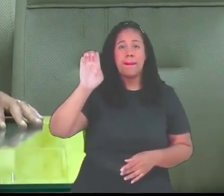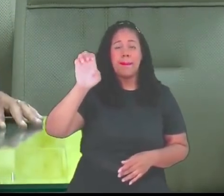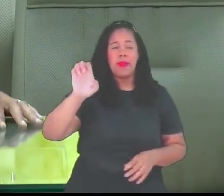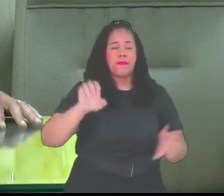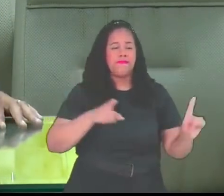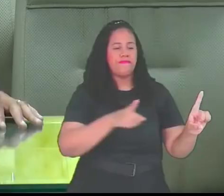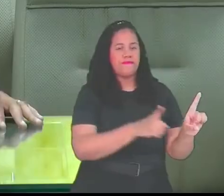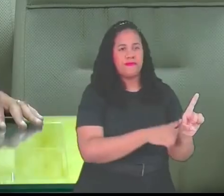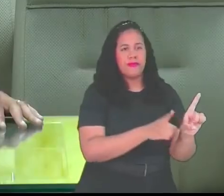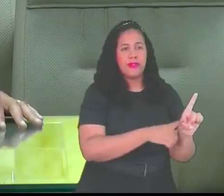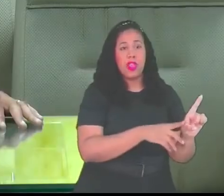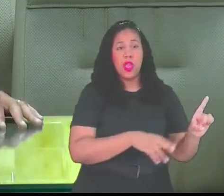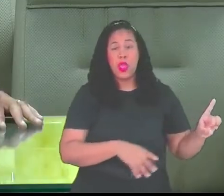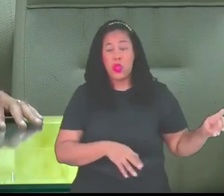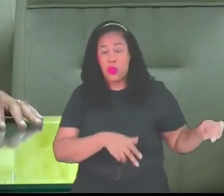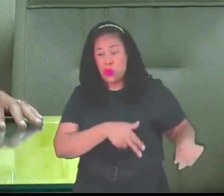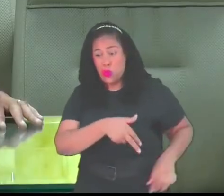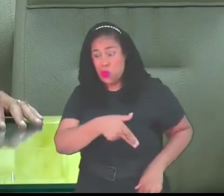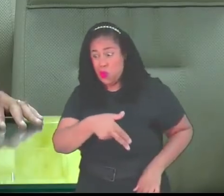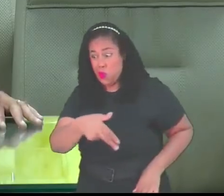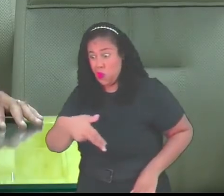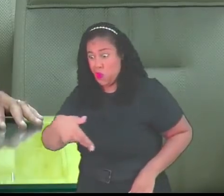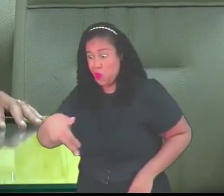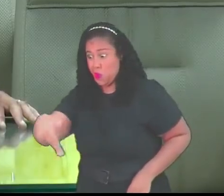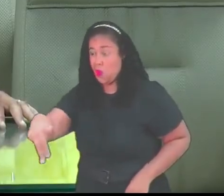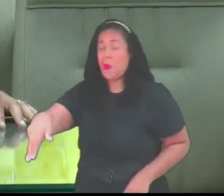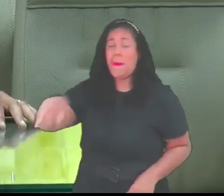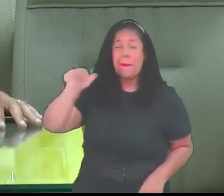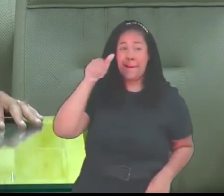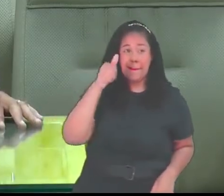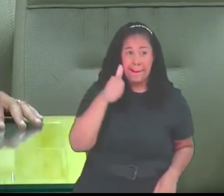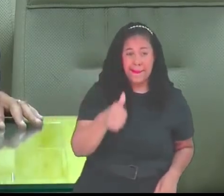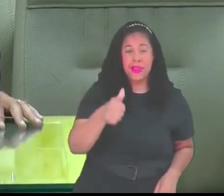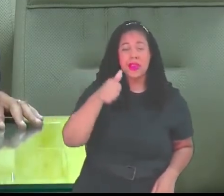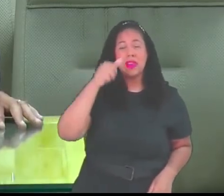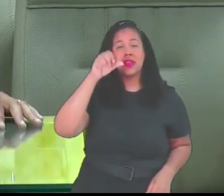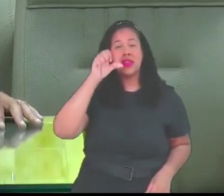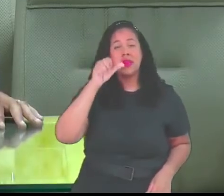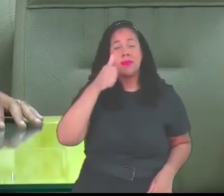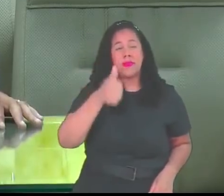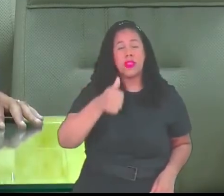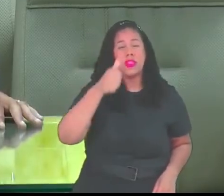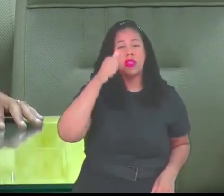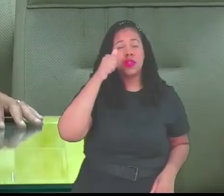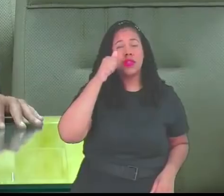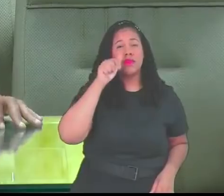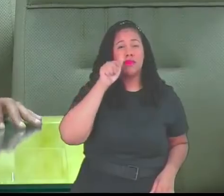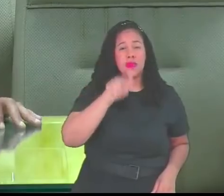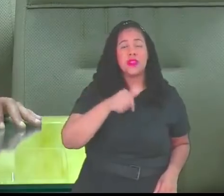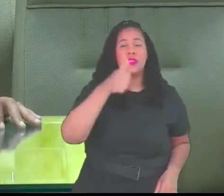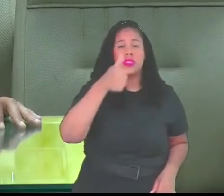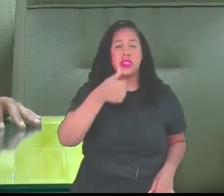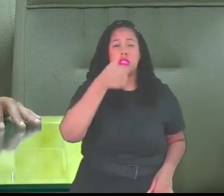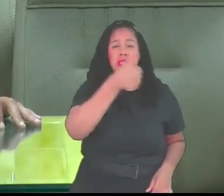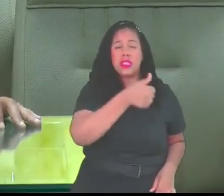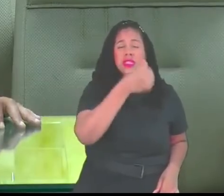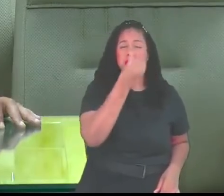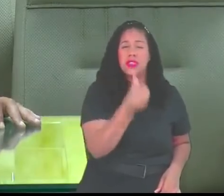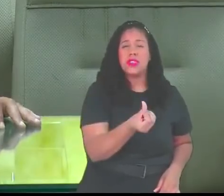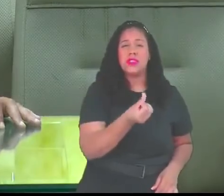1.116 quilômetros, do Reino do Norte até Nínive, capital da Assíria.